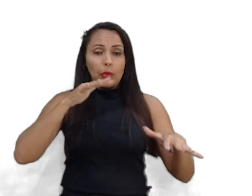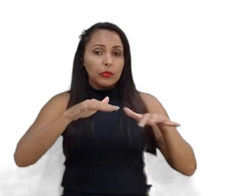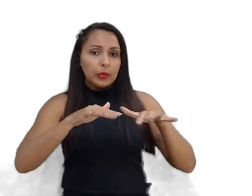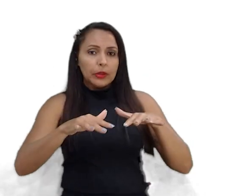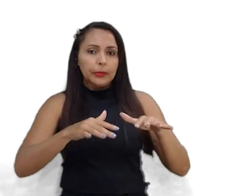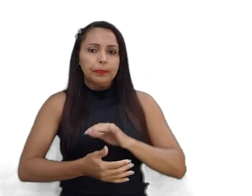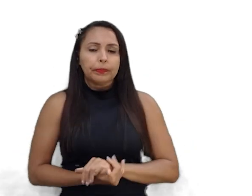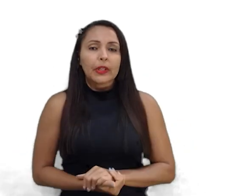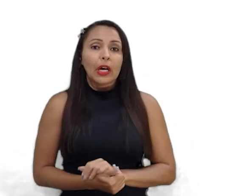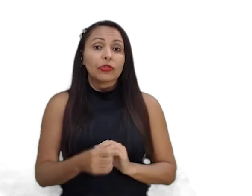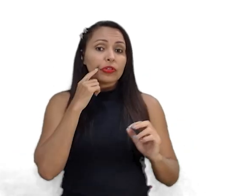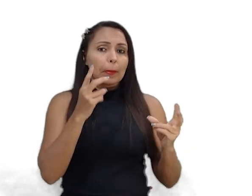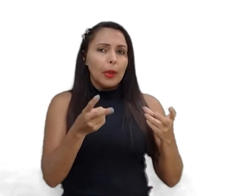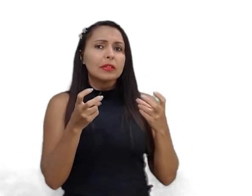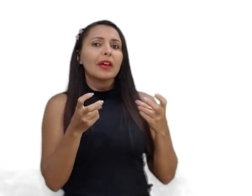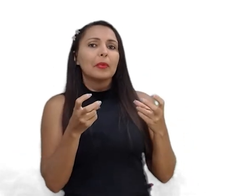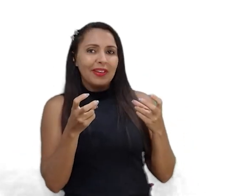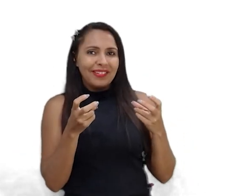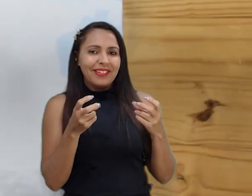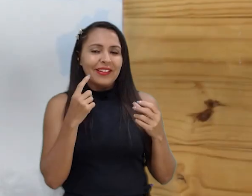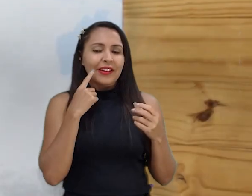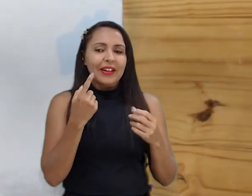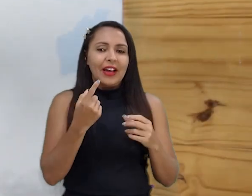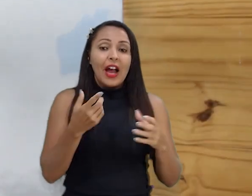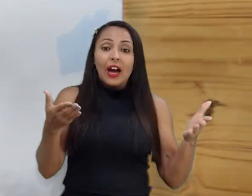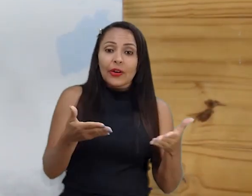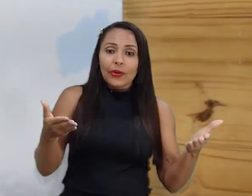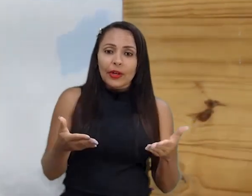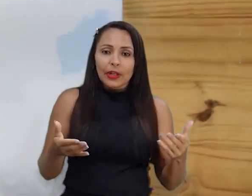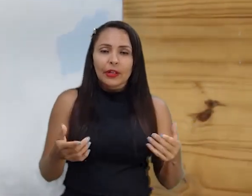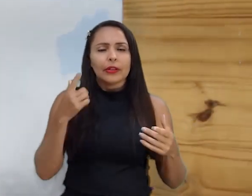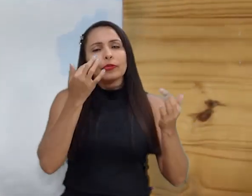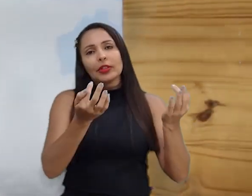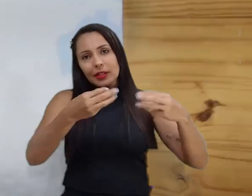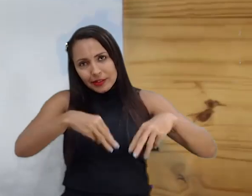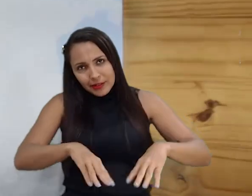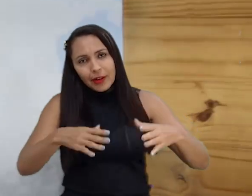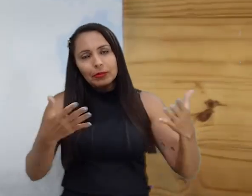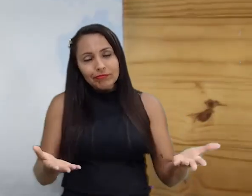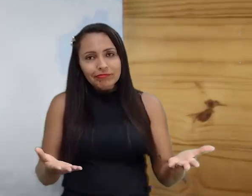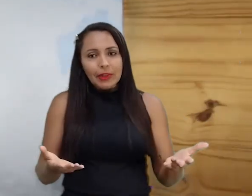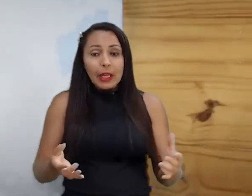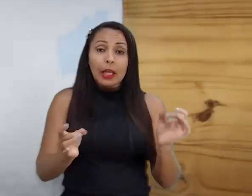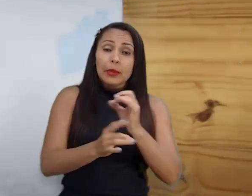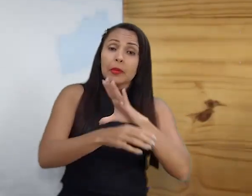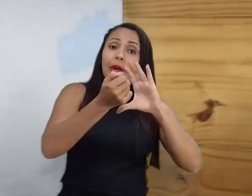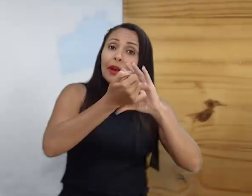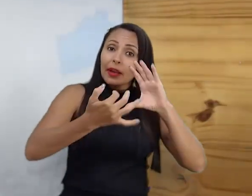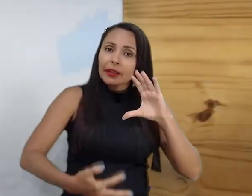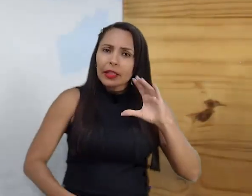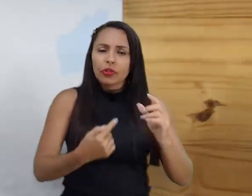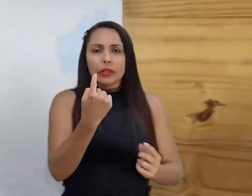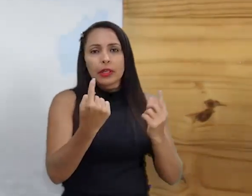gente olha, já consegue identificar. Esse é o de Steele. Agora, finalizamos, né, as características de